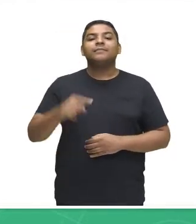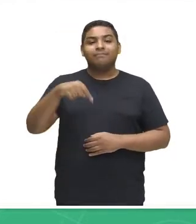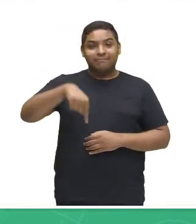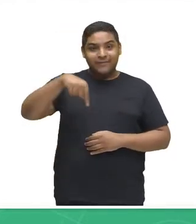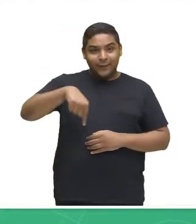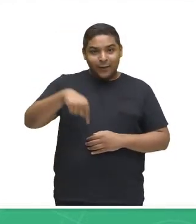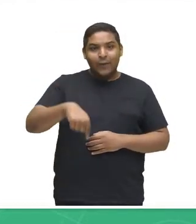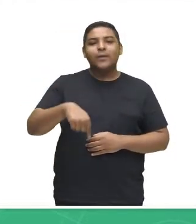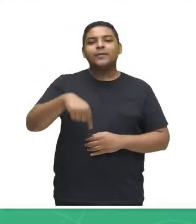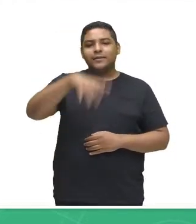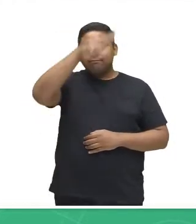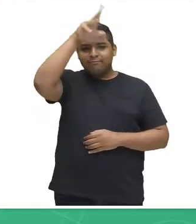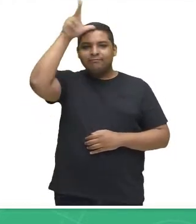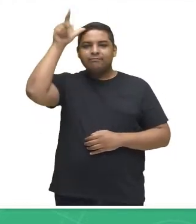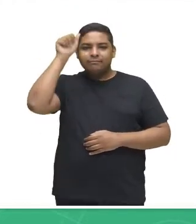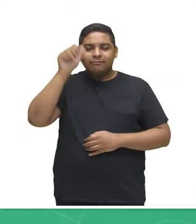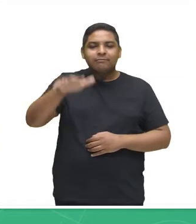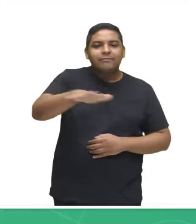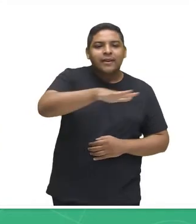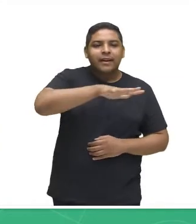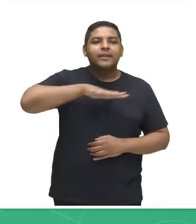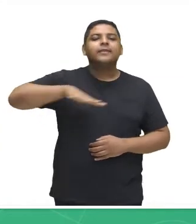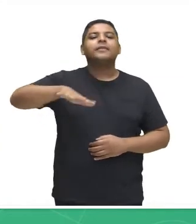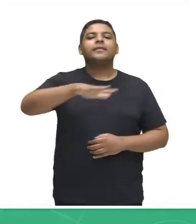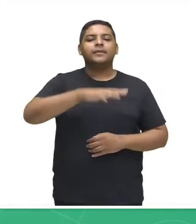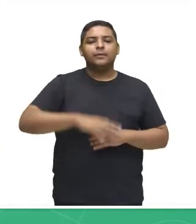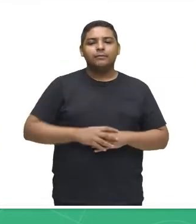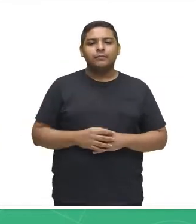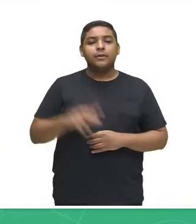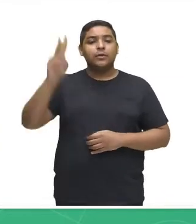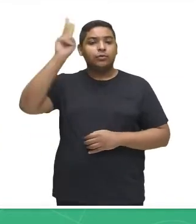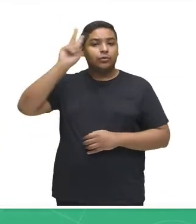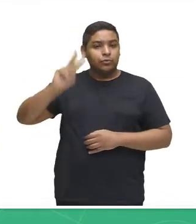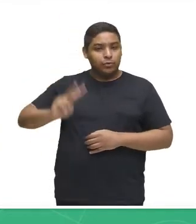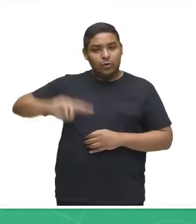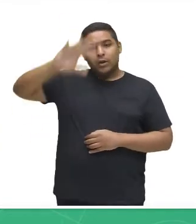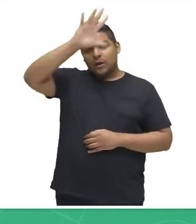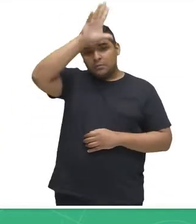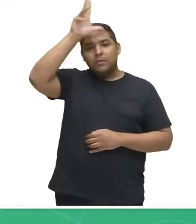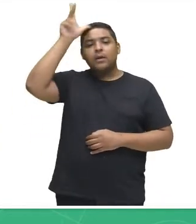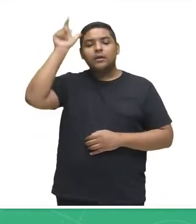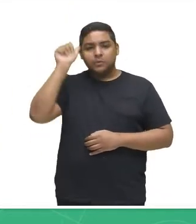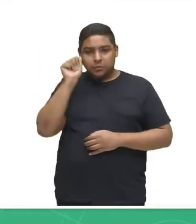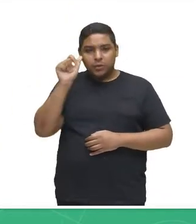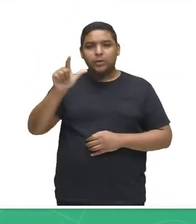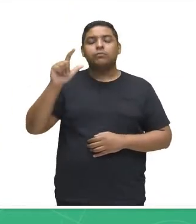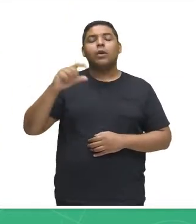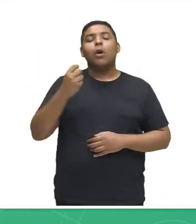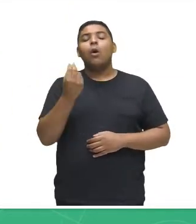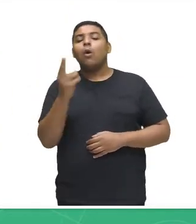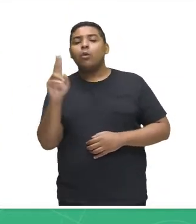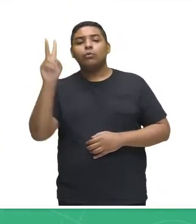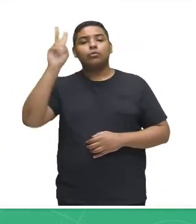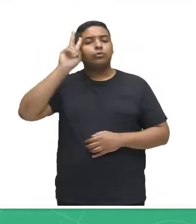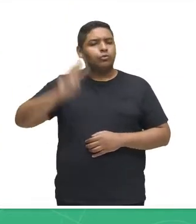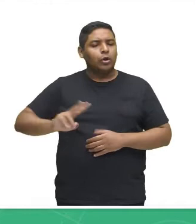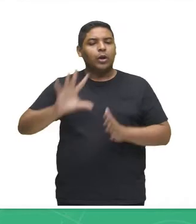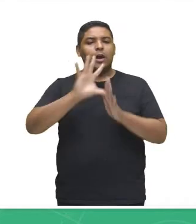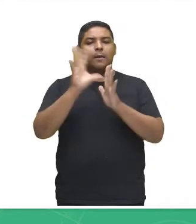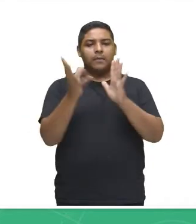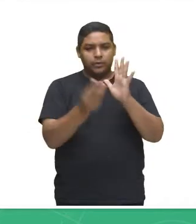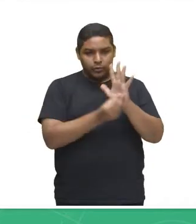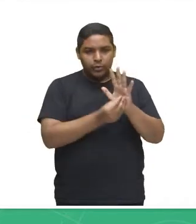região. Se vocês forem dar uma lida aí sobre história do Amazonas, história da Amazônia, vocês vão perceber que as